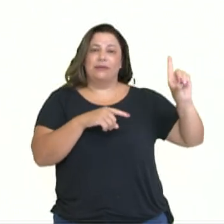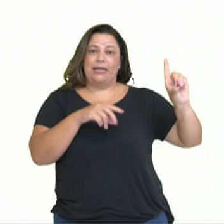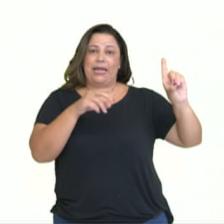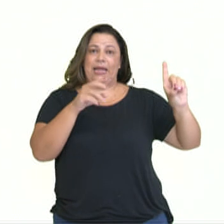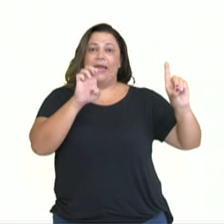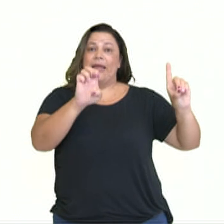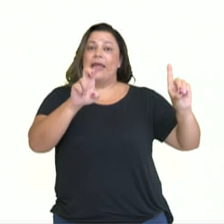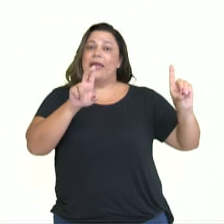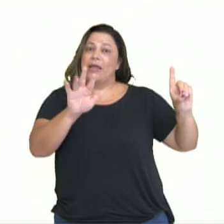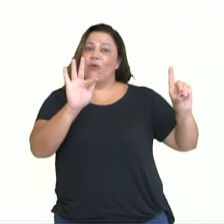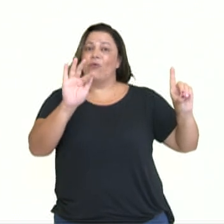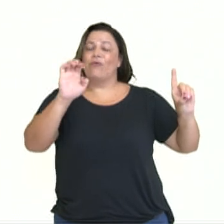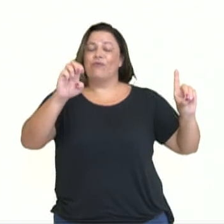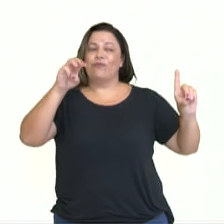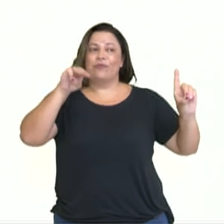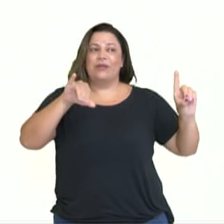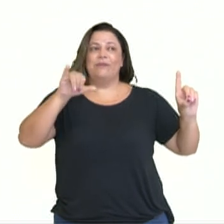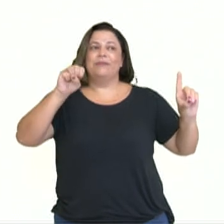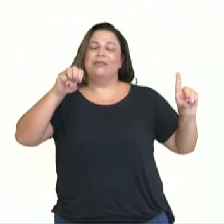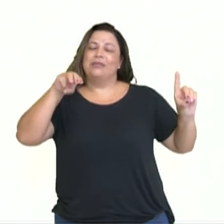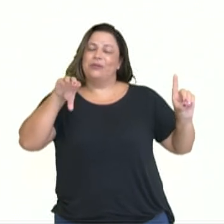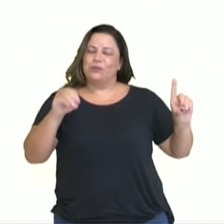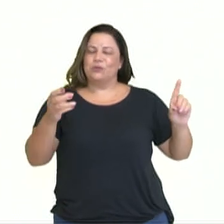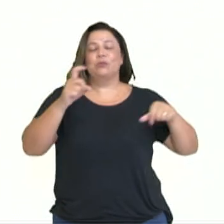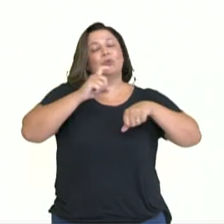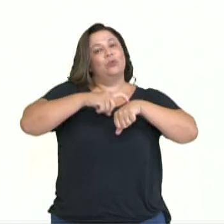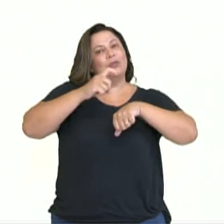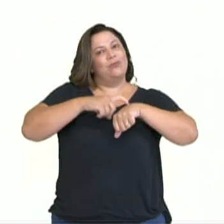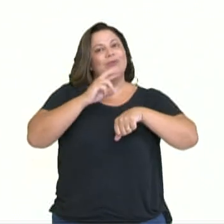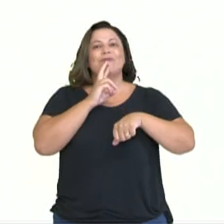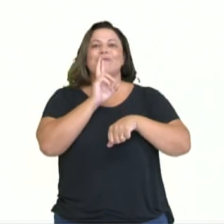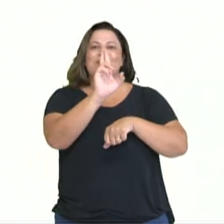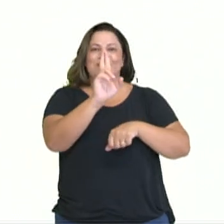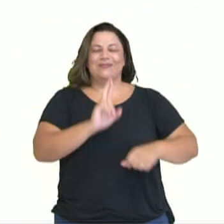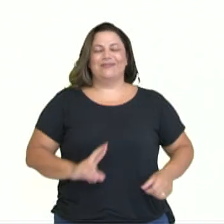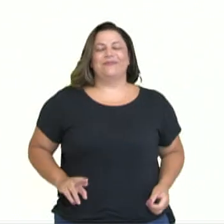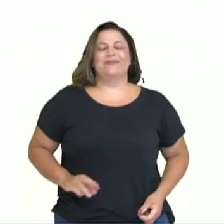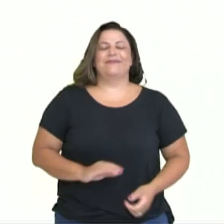Vou dar um tempinho para vocês pensarem sobre isso e responderem.